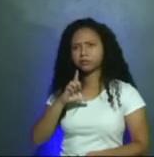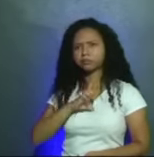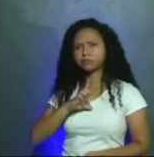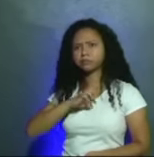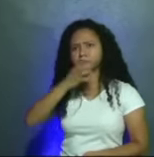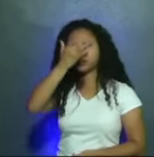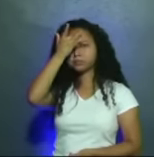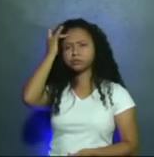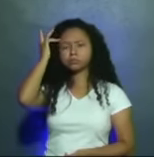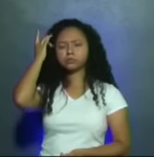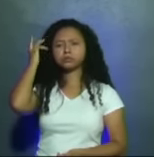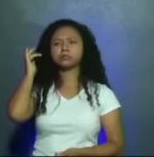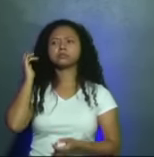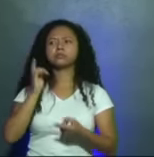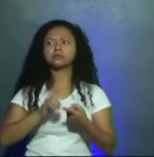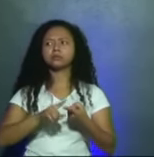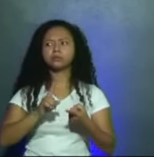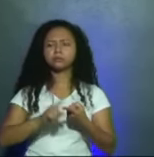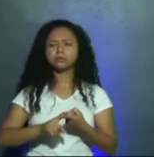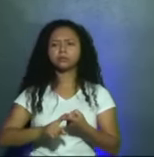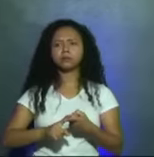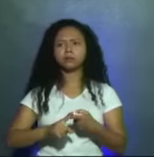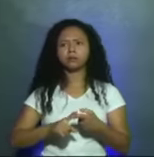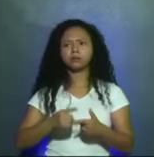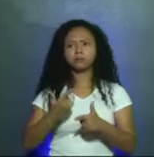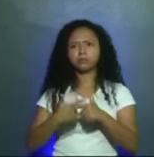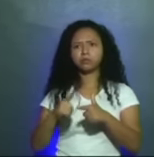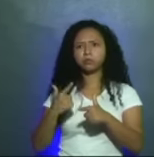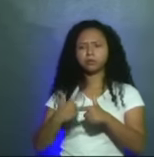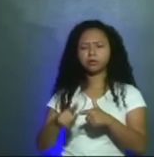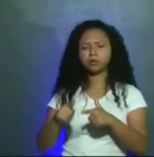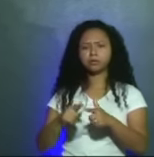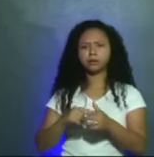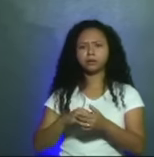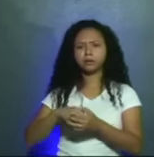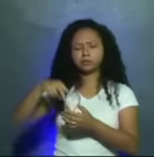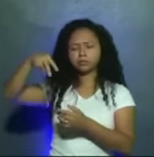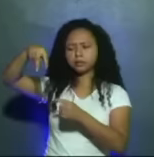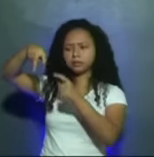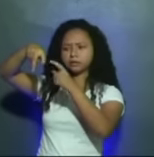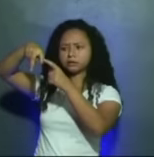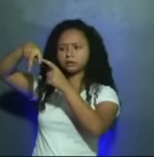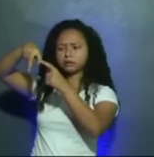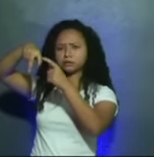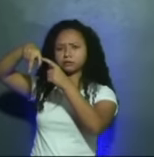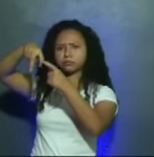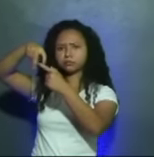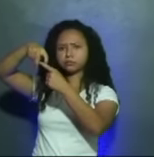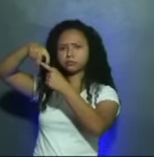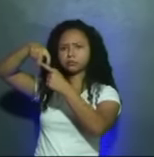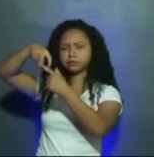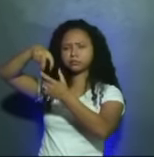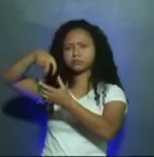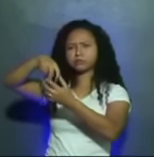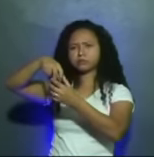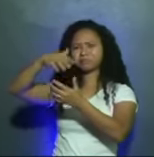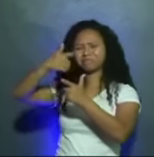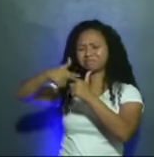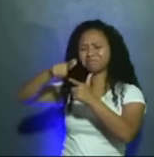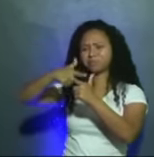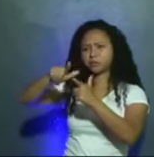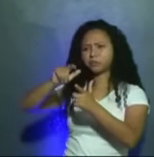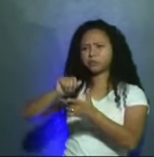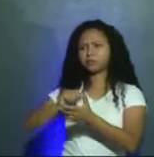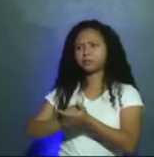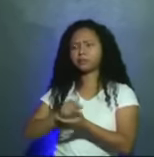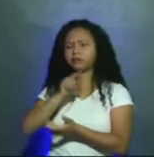estão com problemas nas juntas. Tem alguém que Deus falou para mim que esse problema na junta, você deu